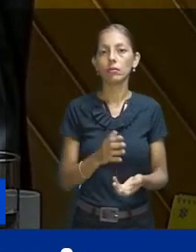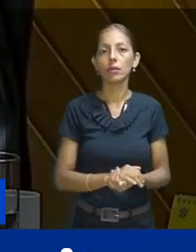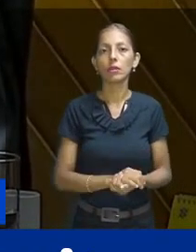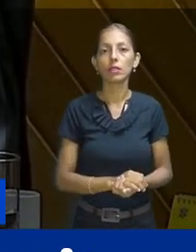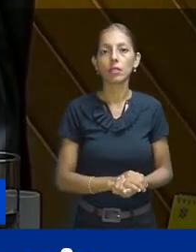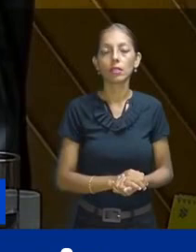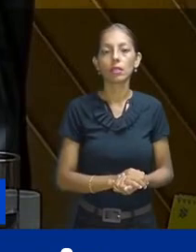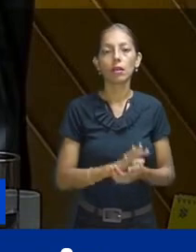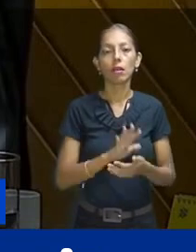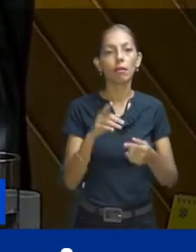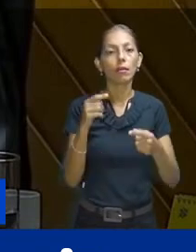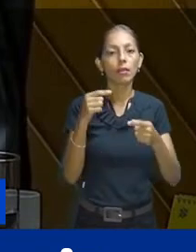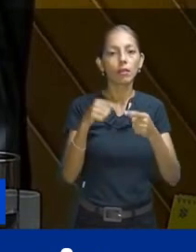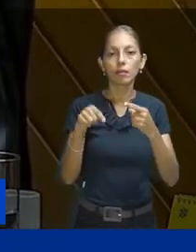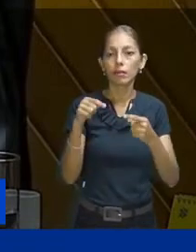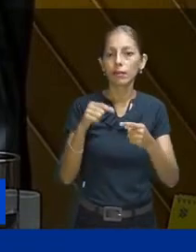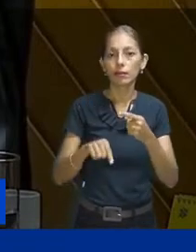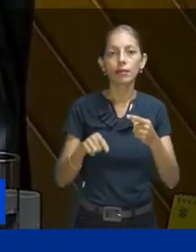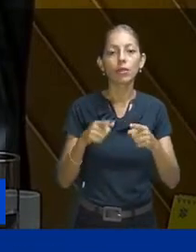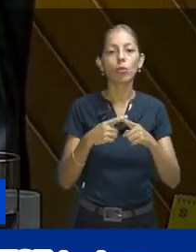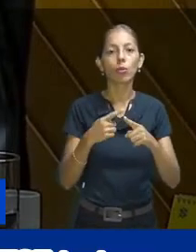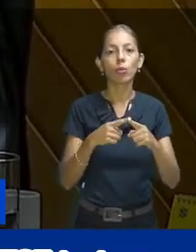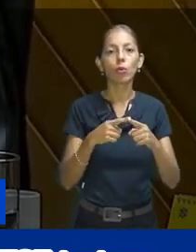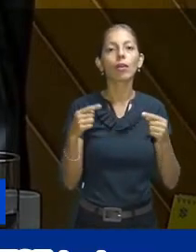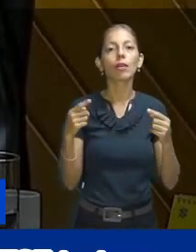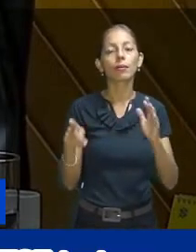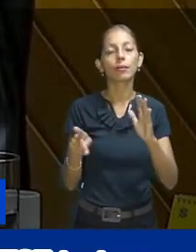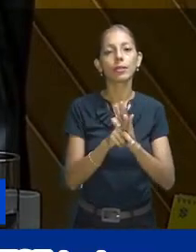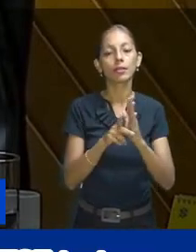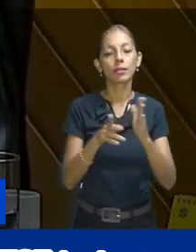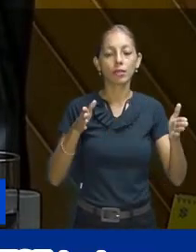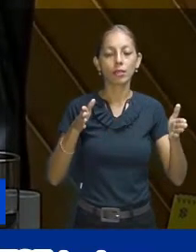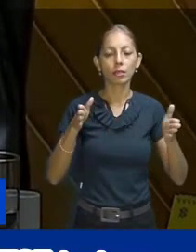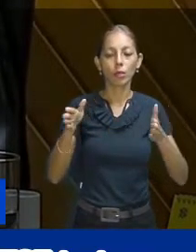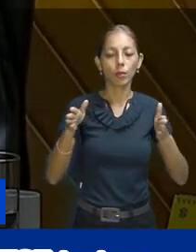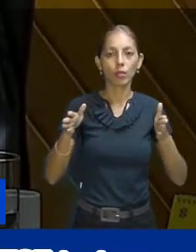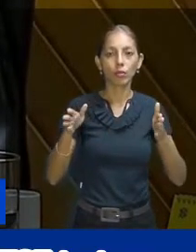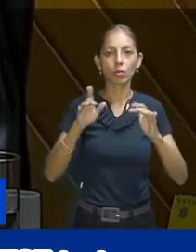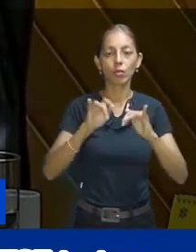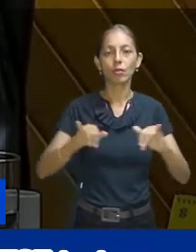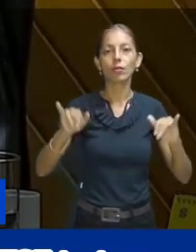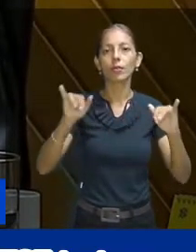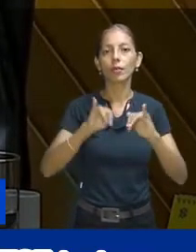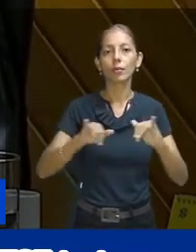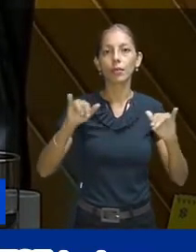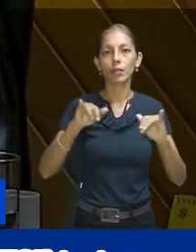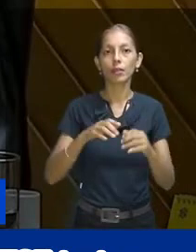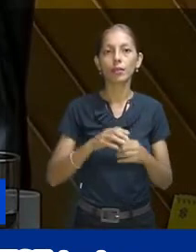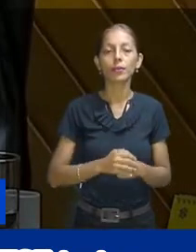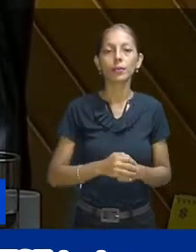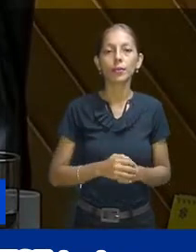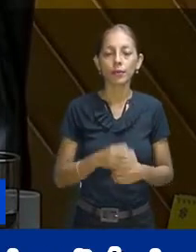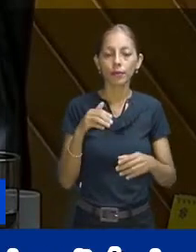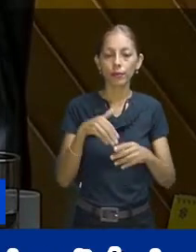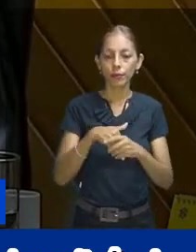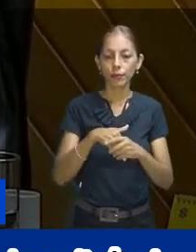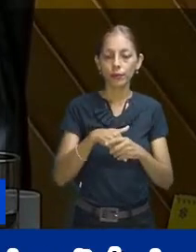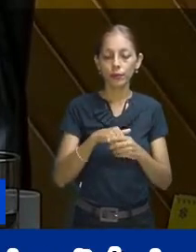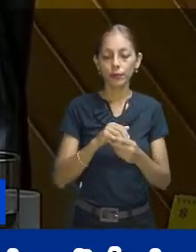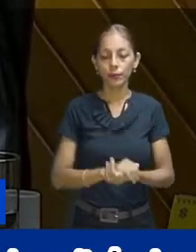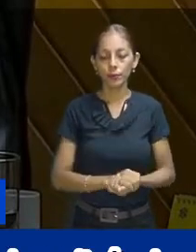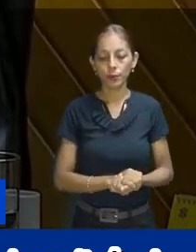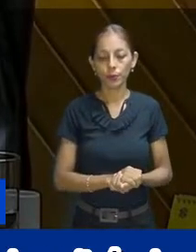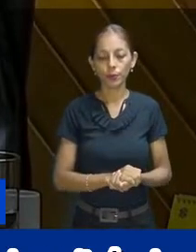todo o período da campanha. Já o precedente na prestação de contas 0601, 76.640,